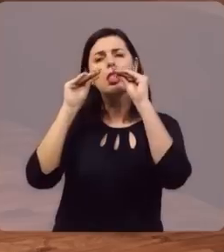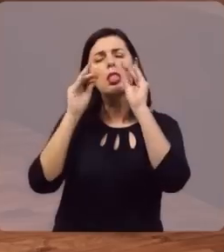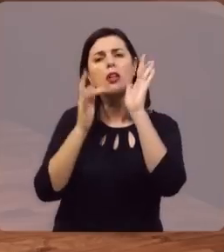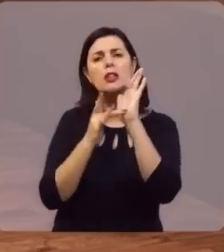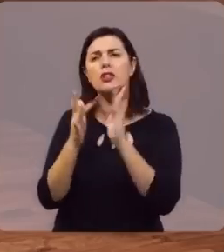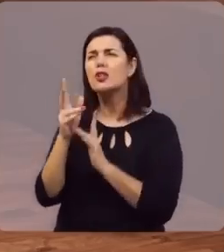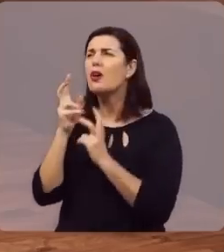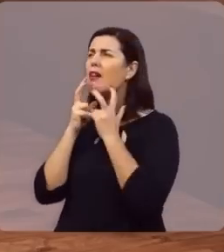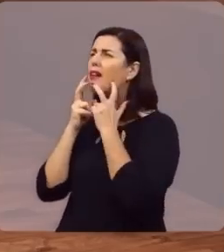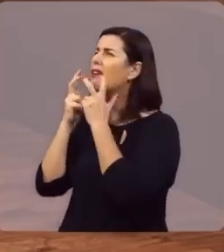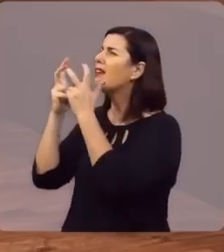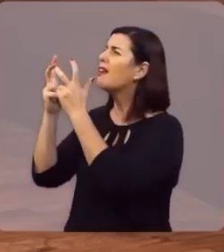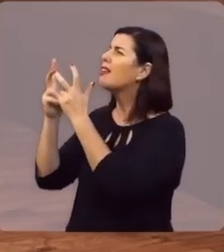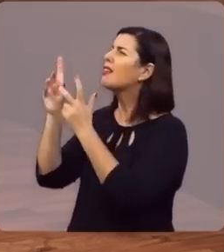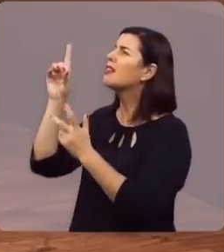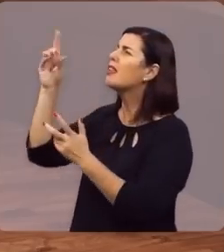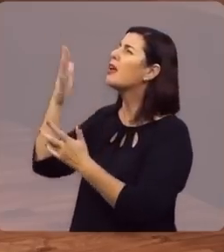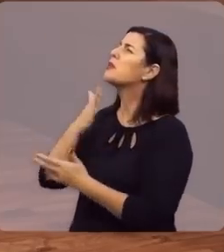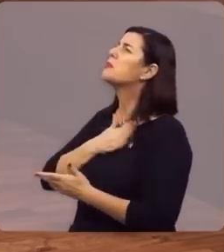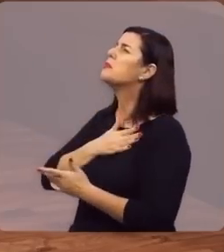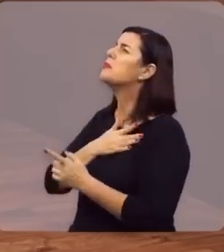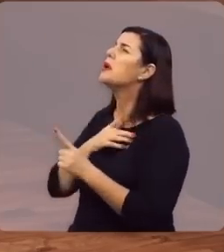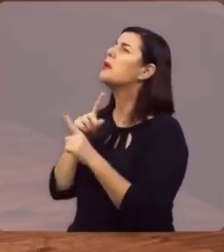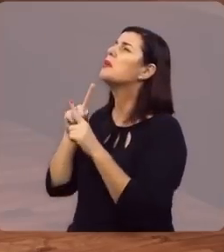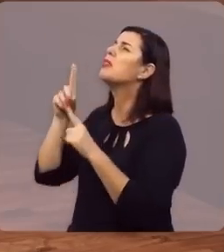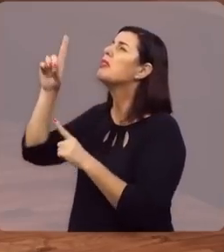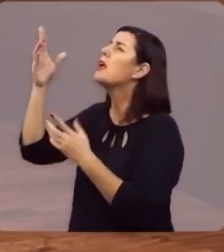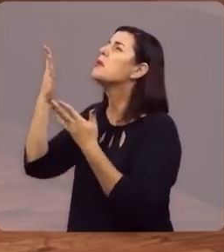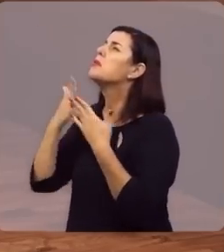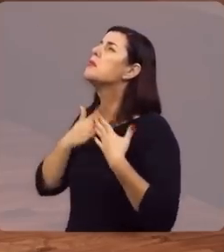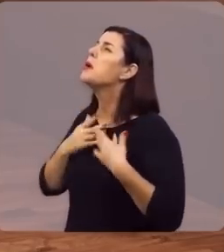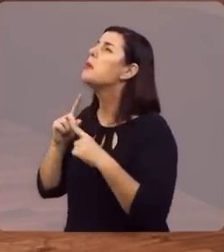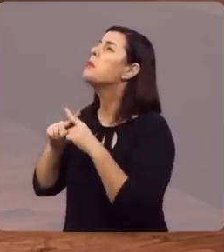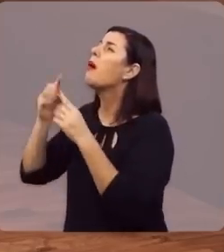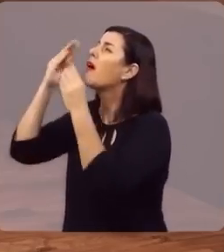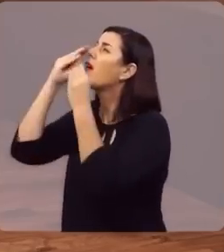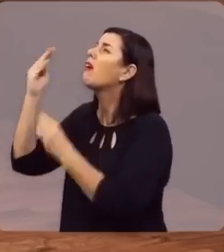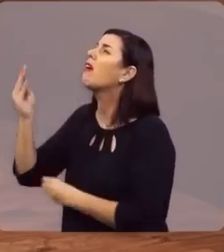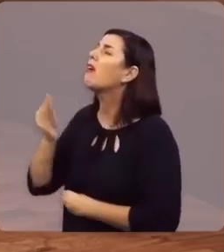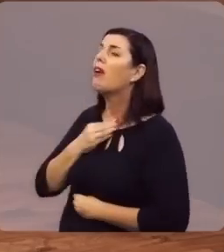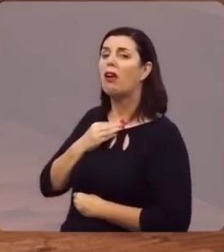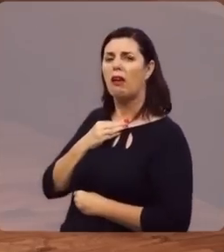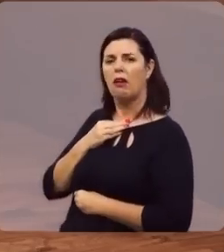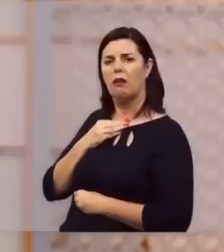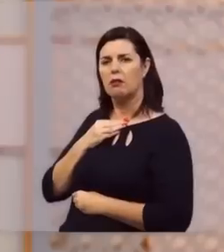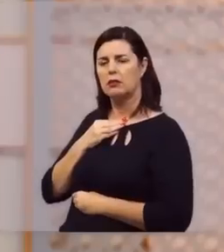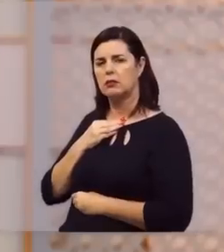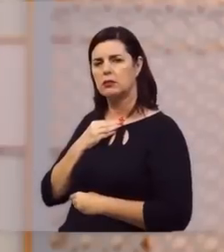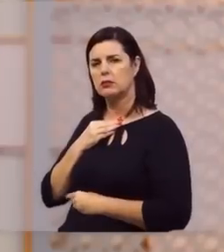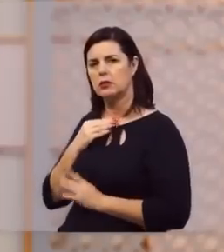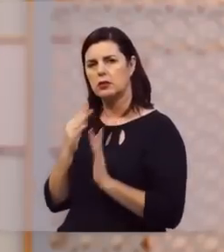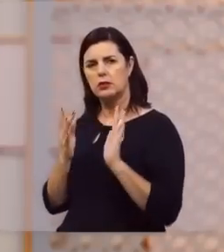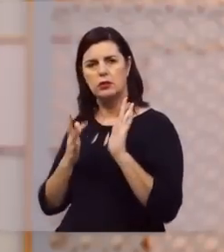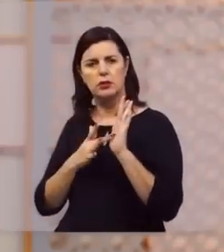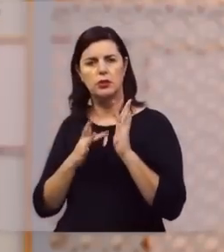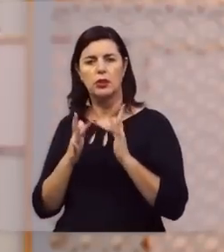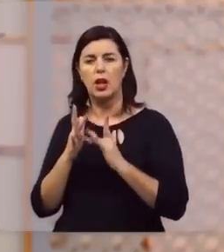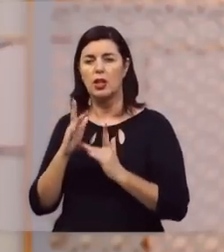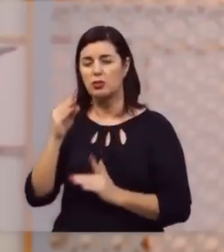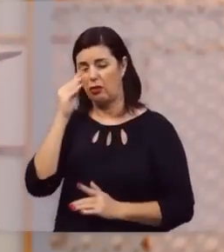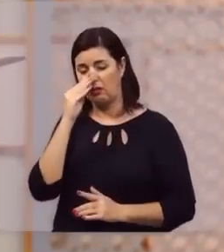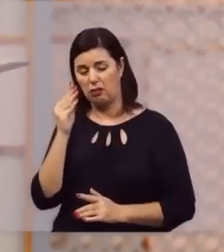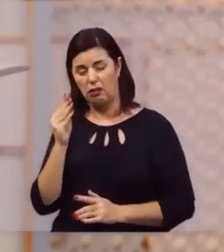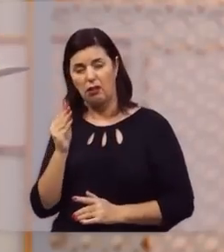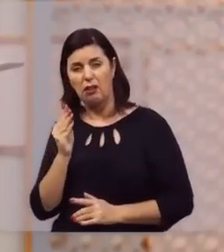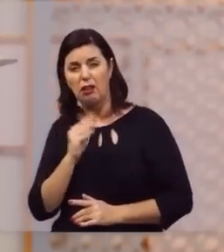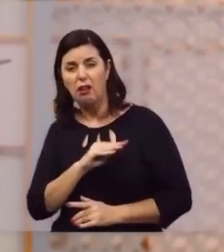escritura que ele grita e clama a Deus meu Deus meu por que me desamparaste a Jesus foi